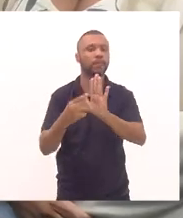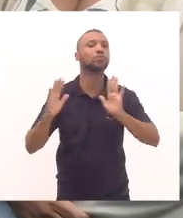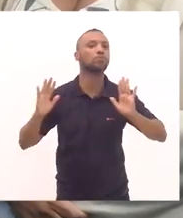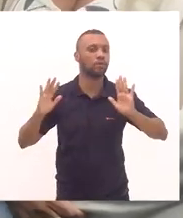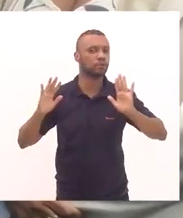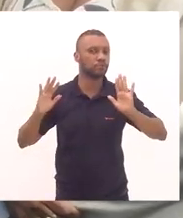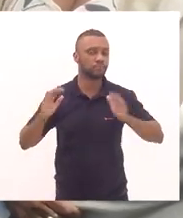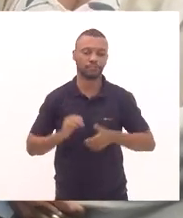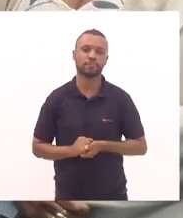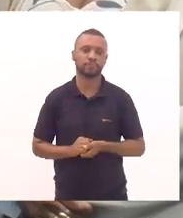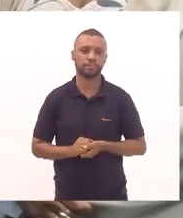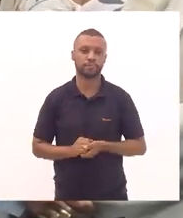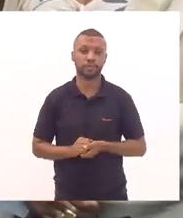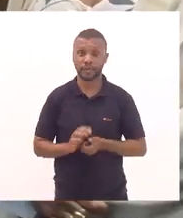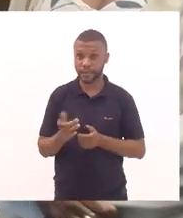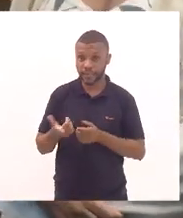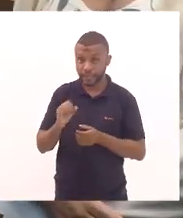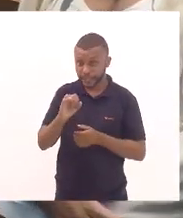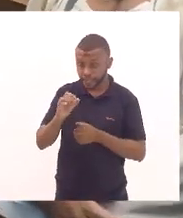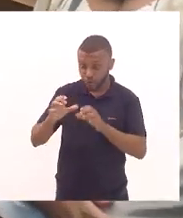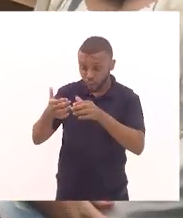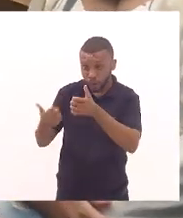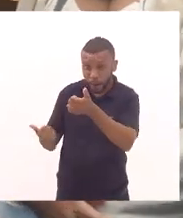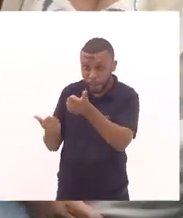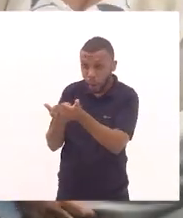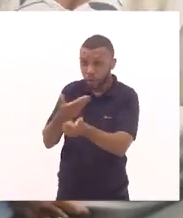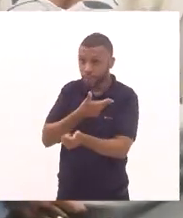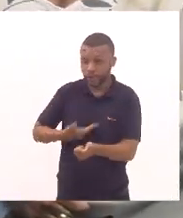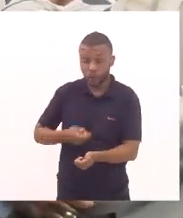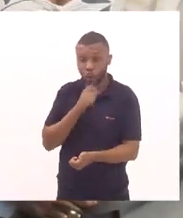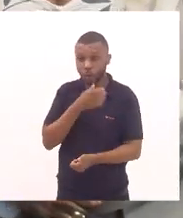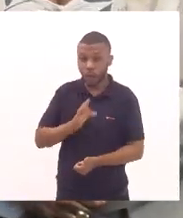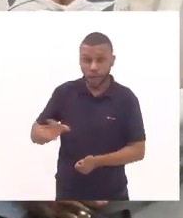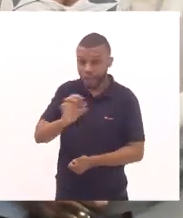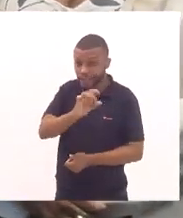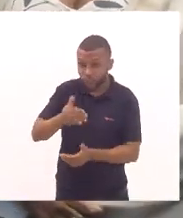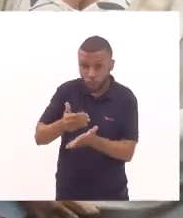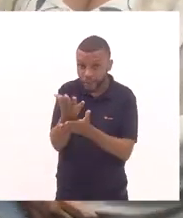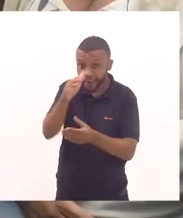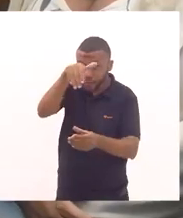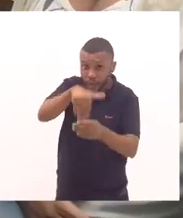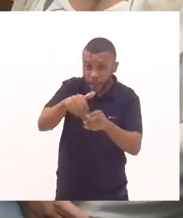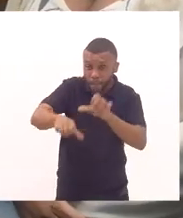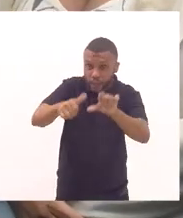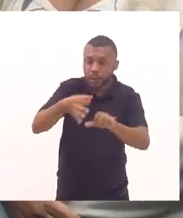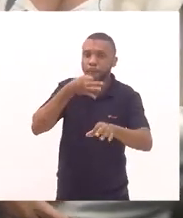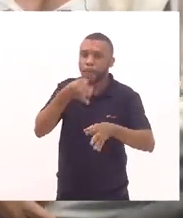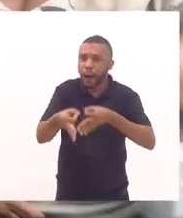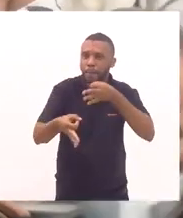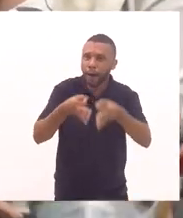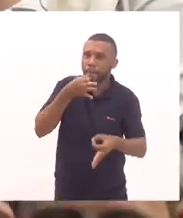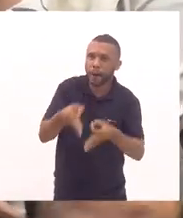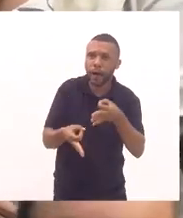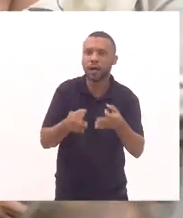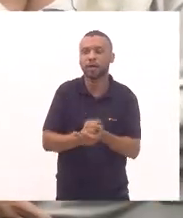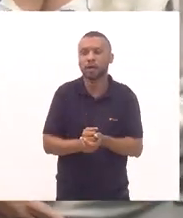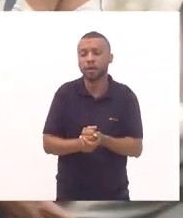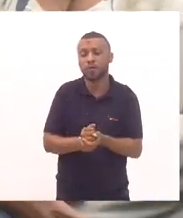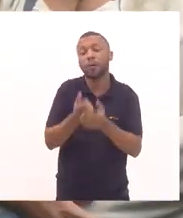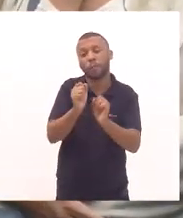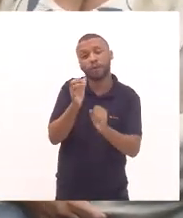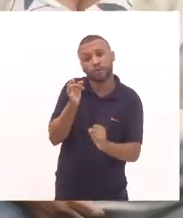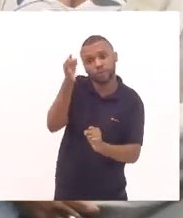E como a base do governo não está aqui, se a gente botar para votar mudanças que a gente está sugerindo, isso